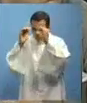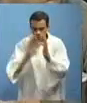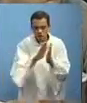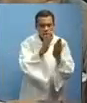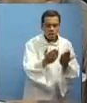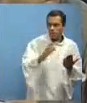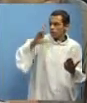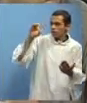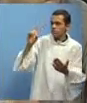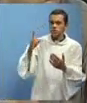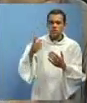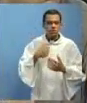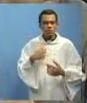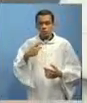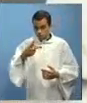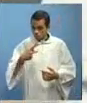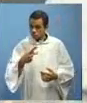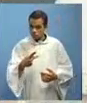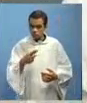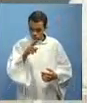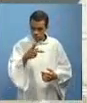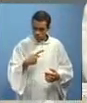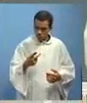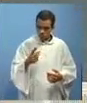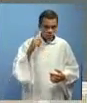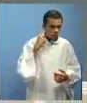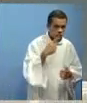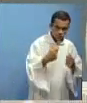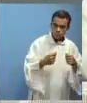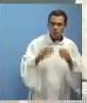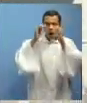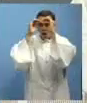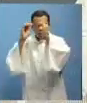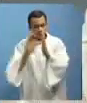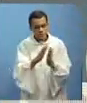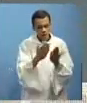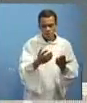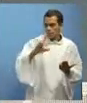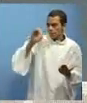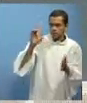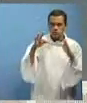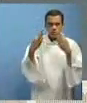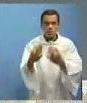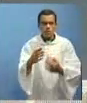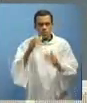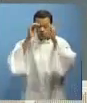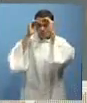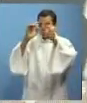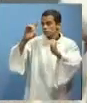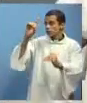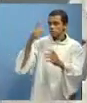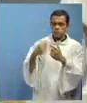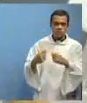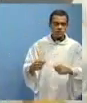quero obedecer eu custe o que custar eu vou obedecer a